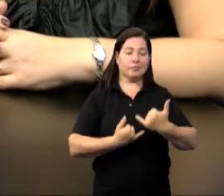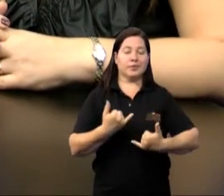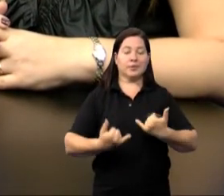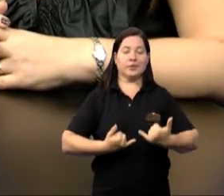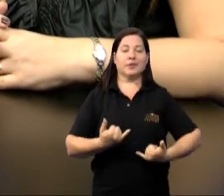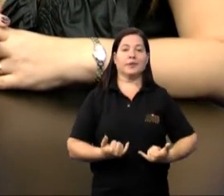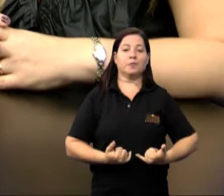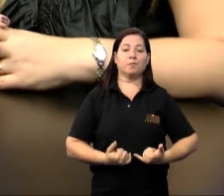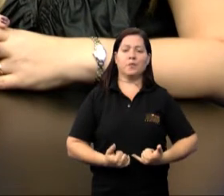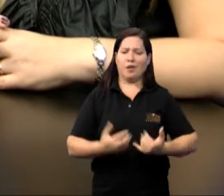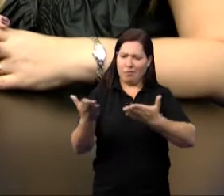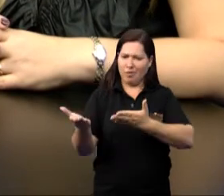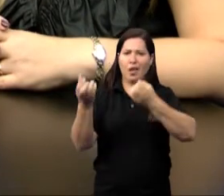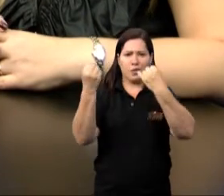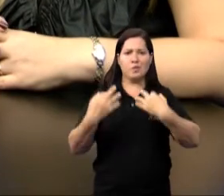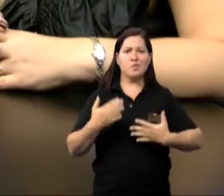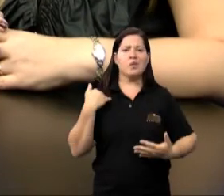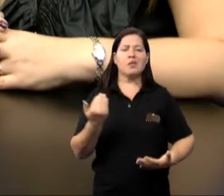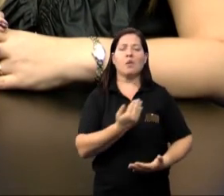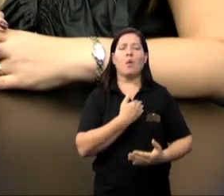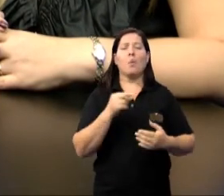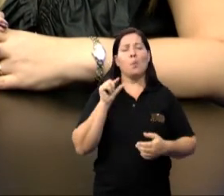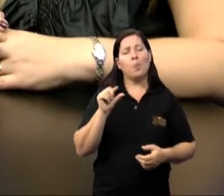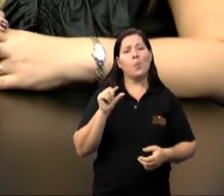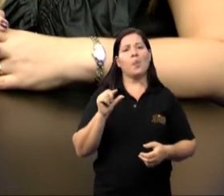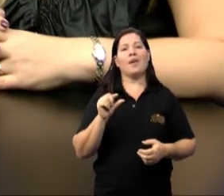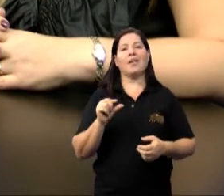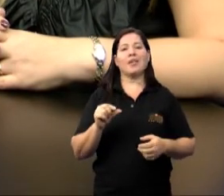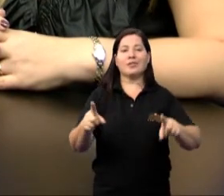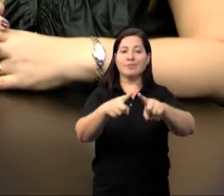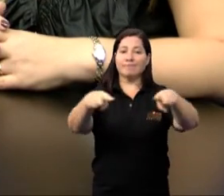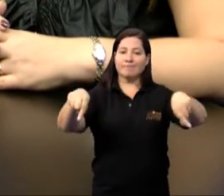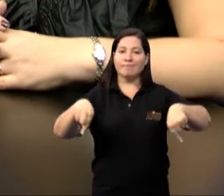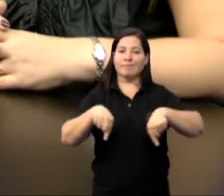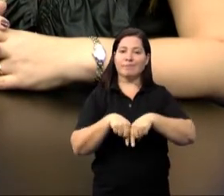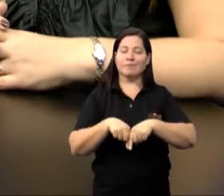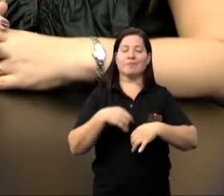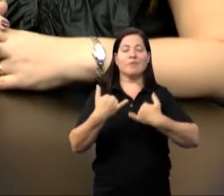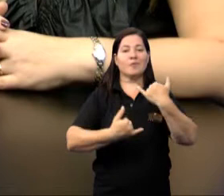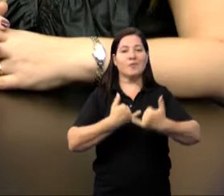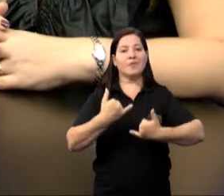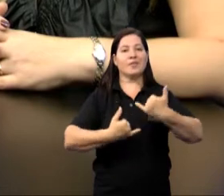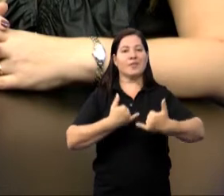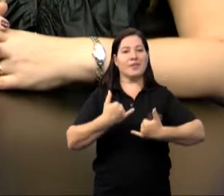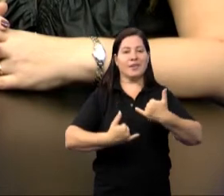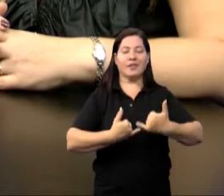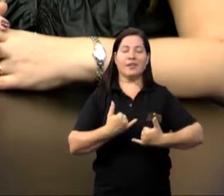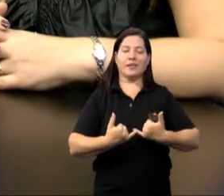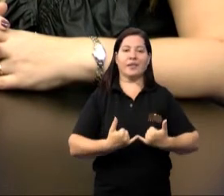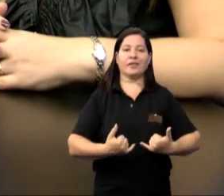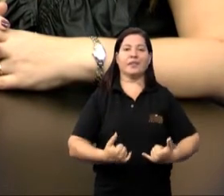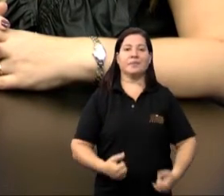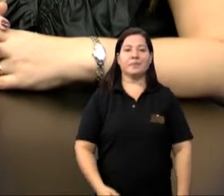essa brinquedoteca e da possibilidade do uso disso pela abertura para o uso disso